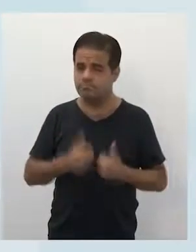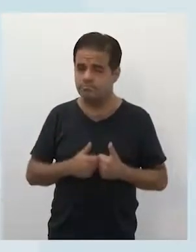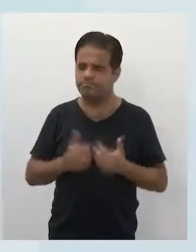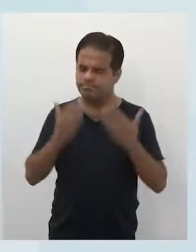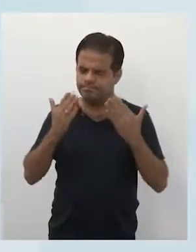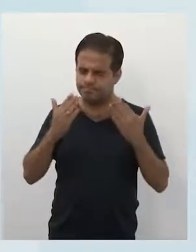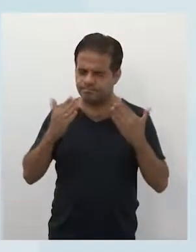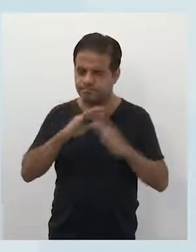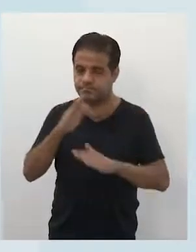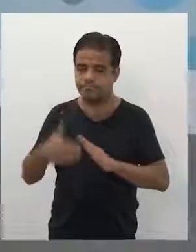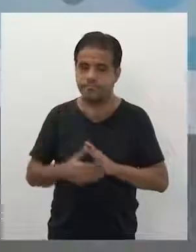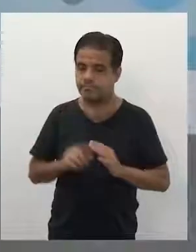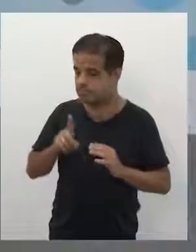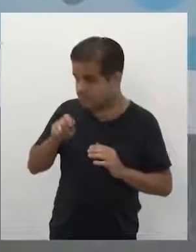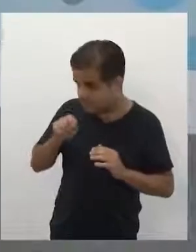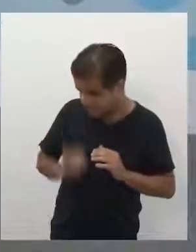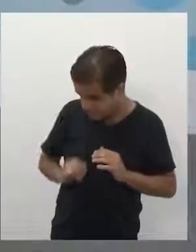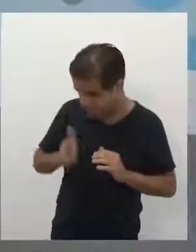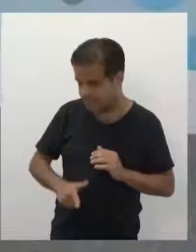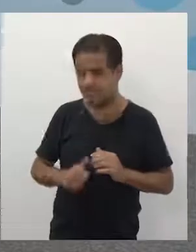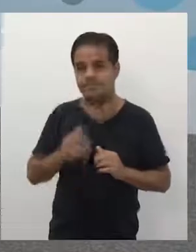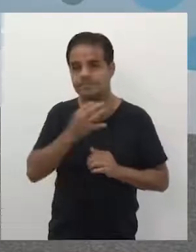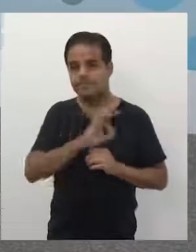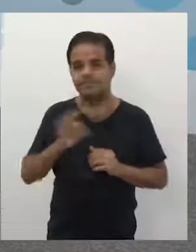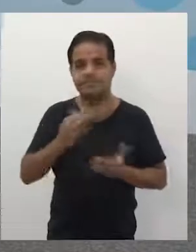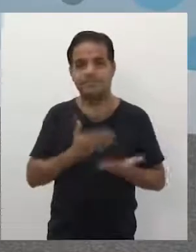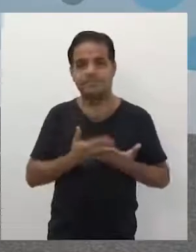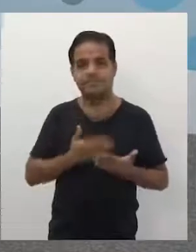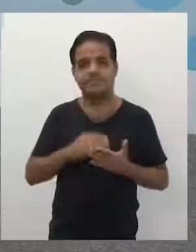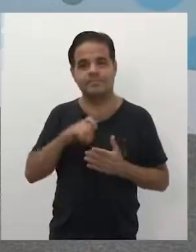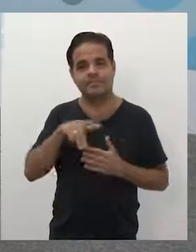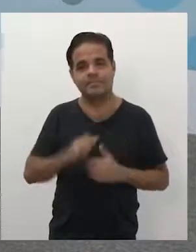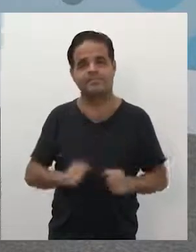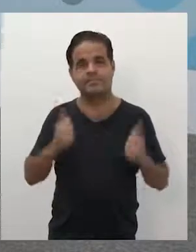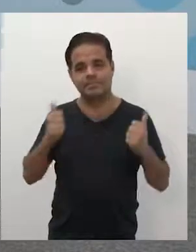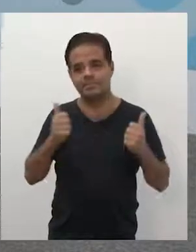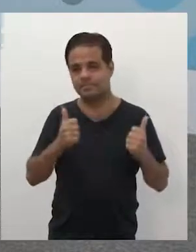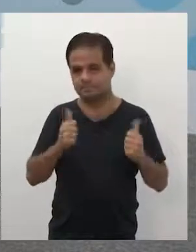todos vocês. Dani, obrigada. Obrigada, foi ótima a aula, Elaine. Tchau, Parabéns. tchau,